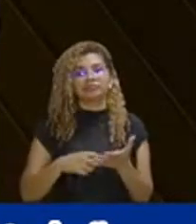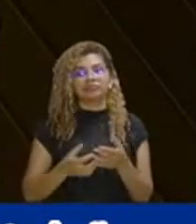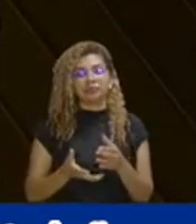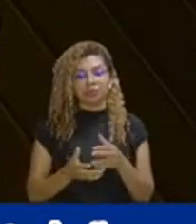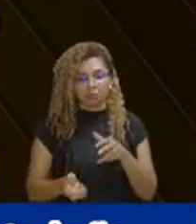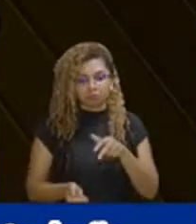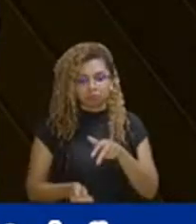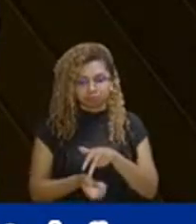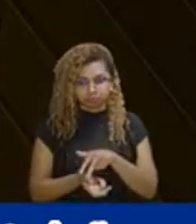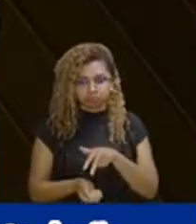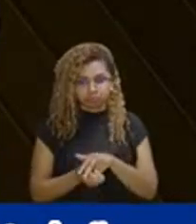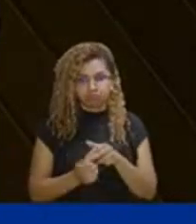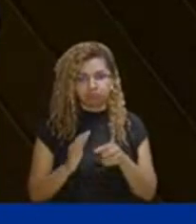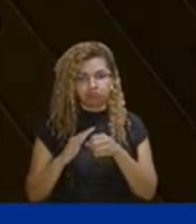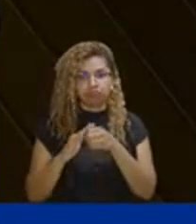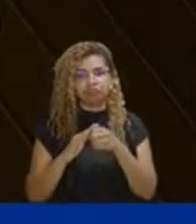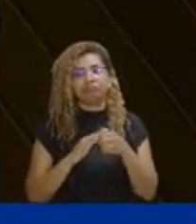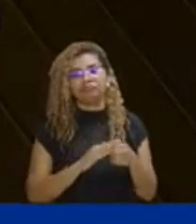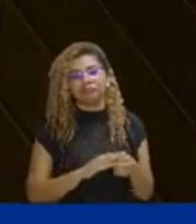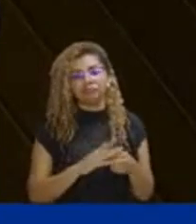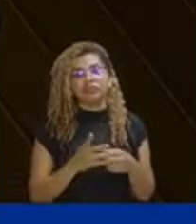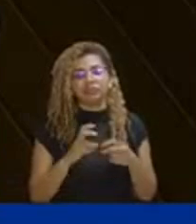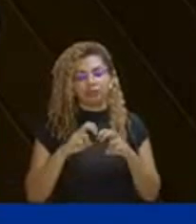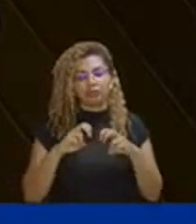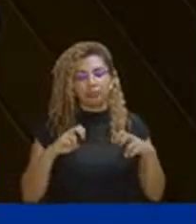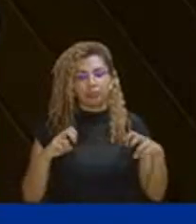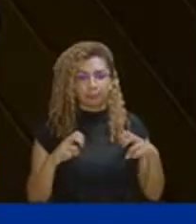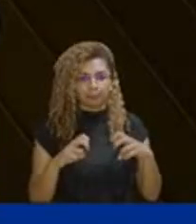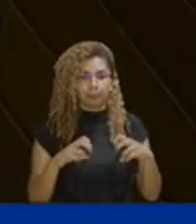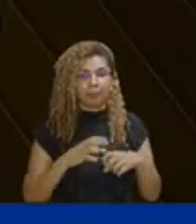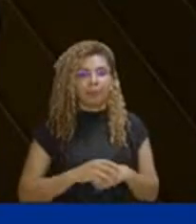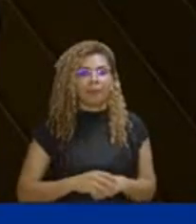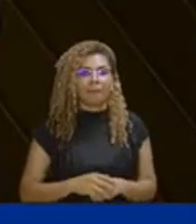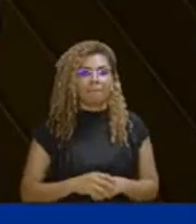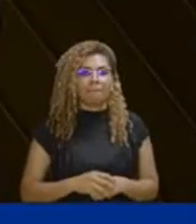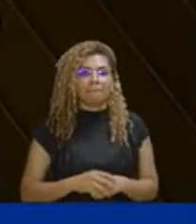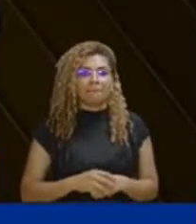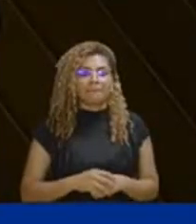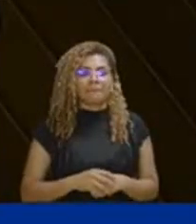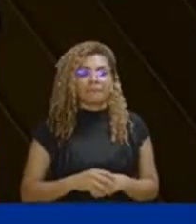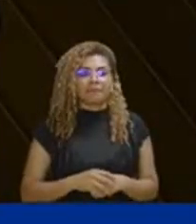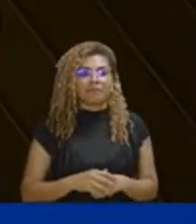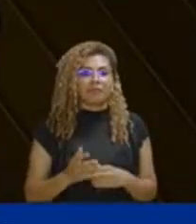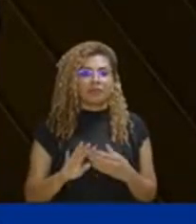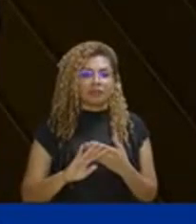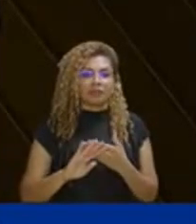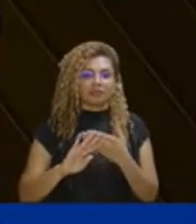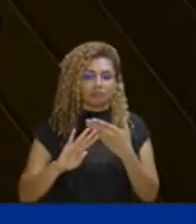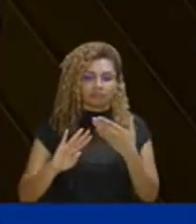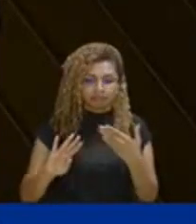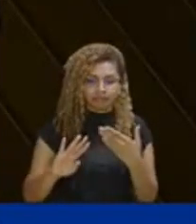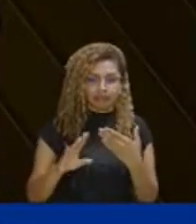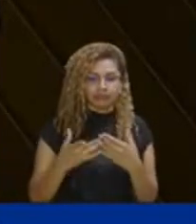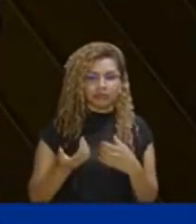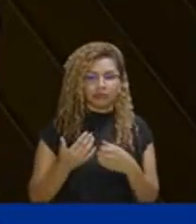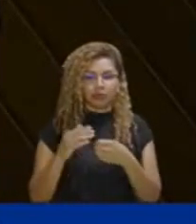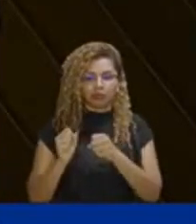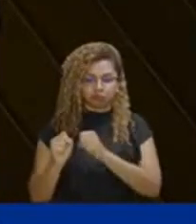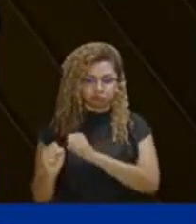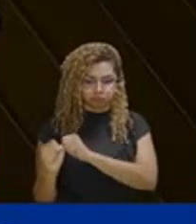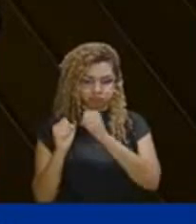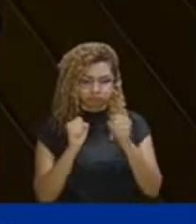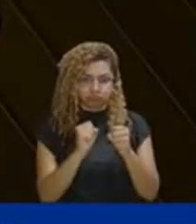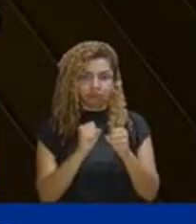de poder econômico por este órgão colegiado. Enquanto afastada a configuração do abuso de poder pelo